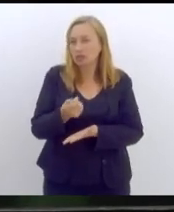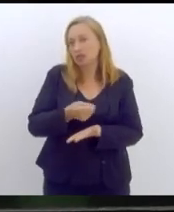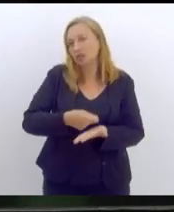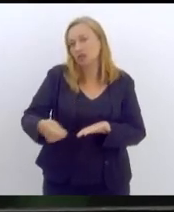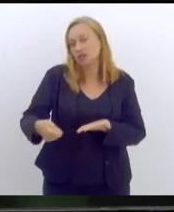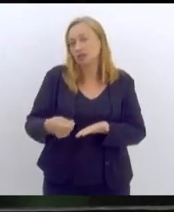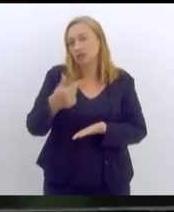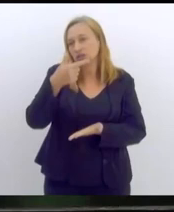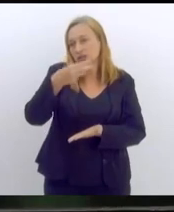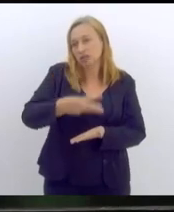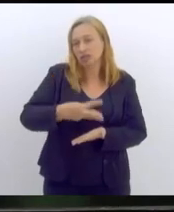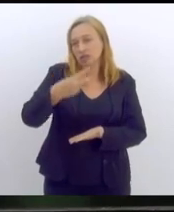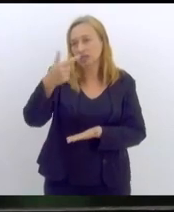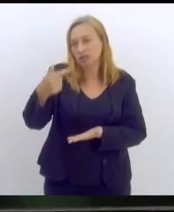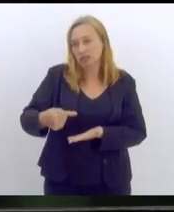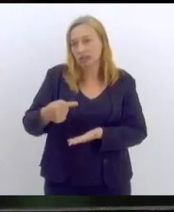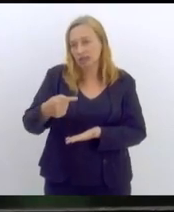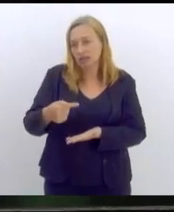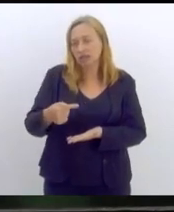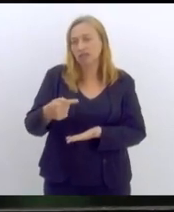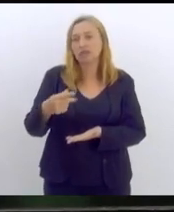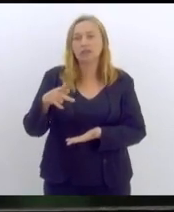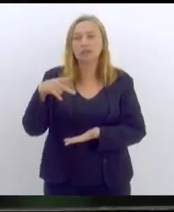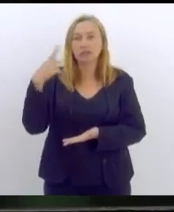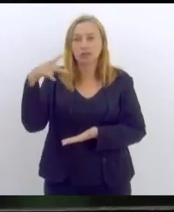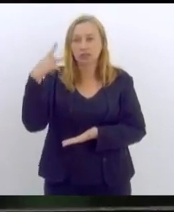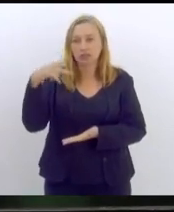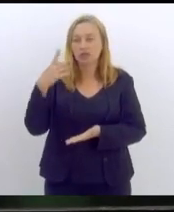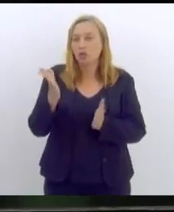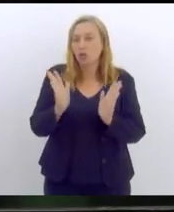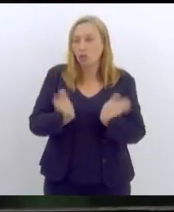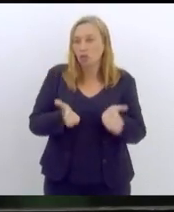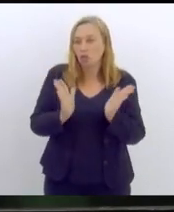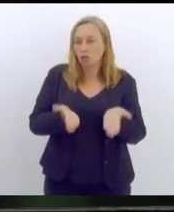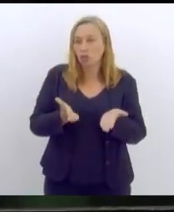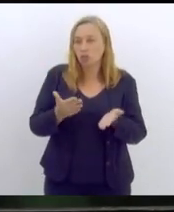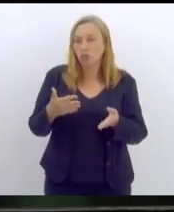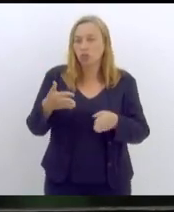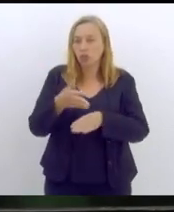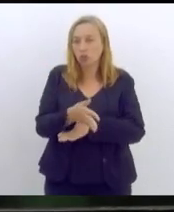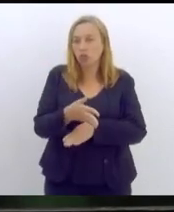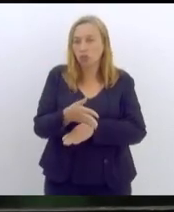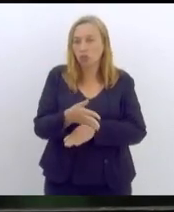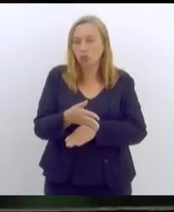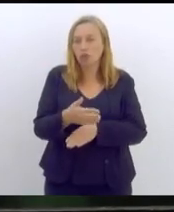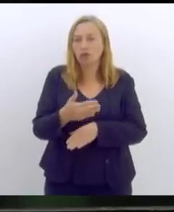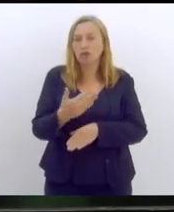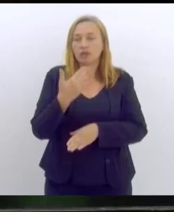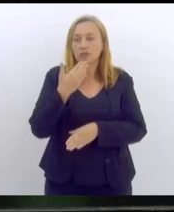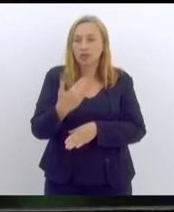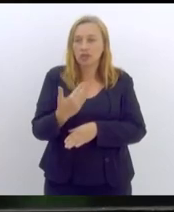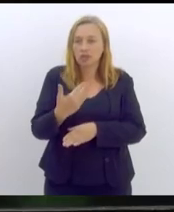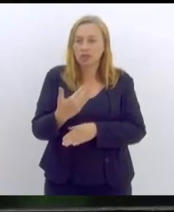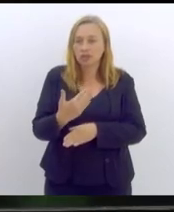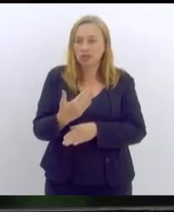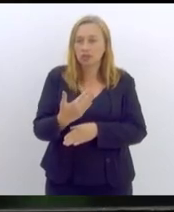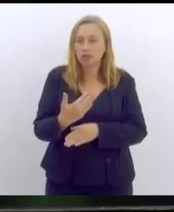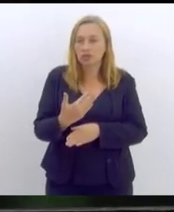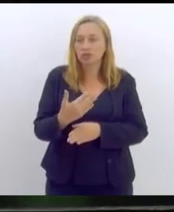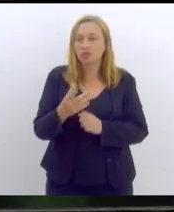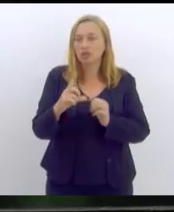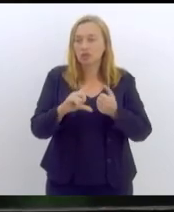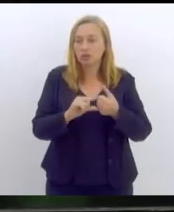de 37 parlamentares. Hoje, nós demos entrada nessa moção de repúdio e, na forma do